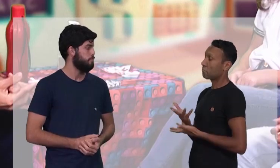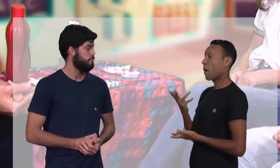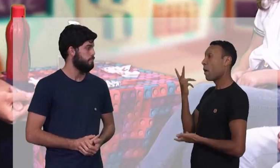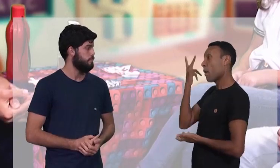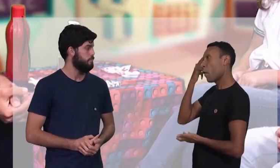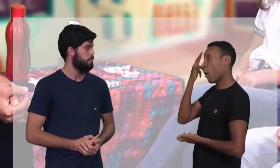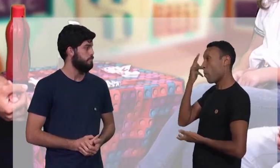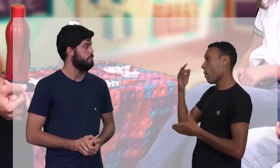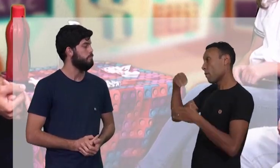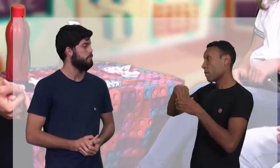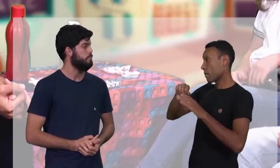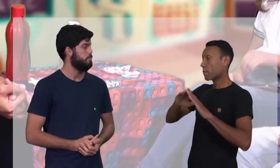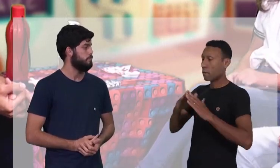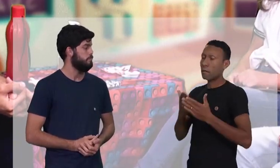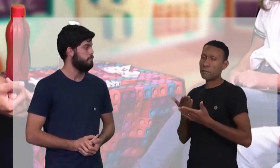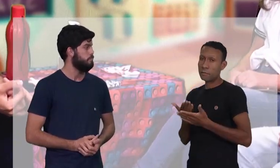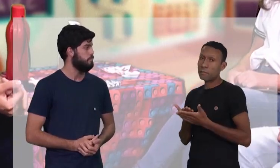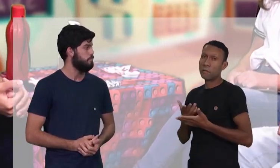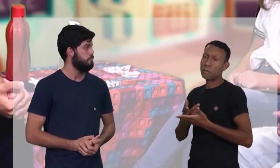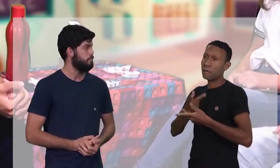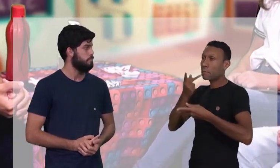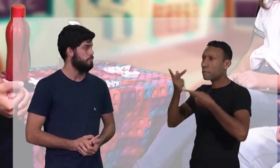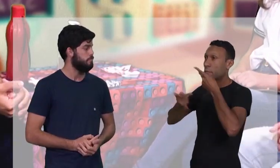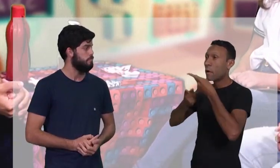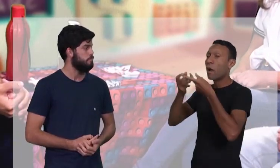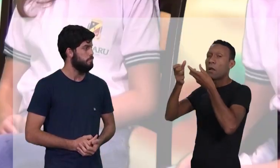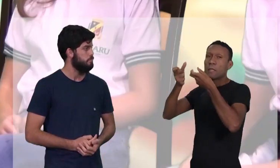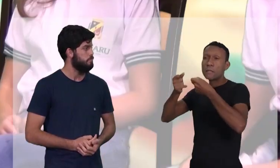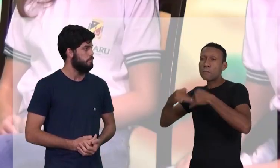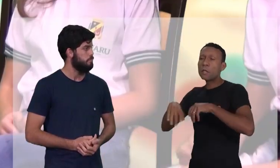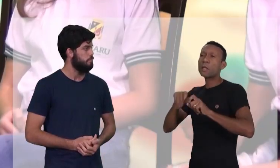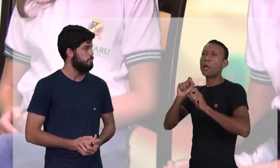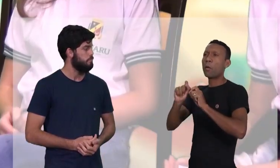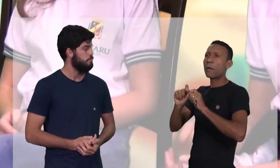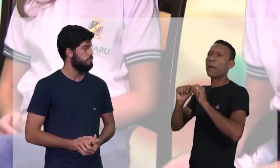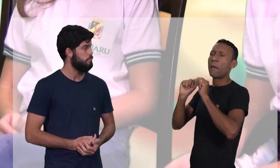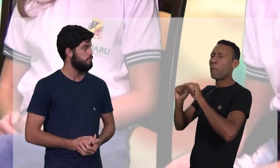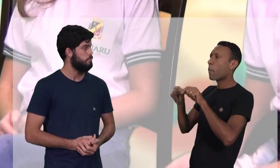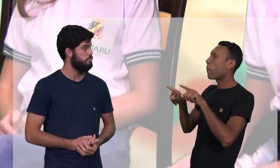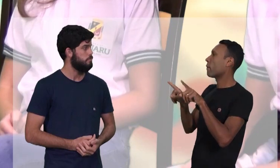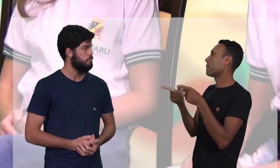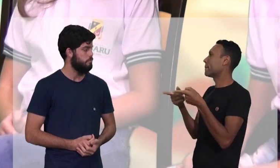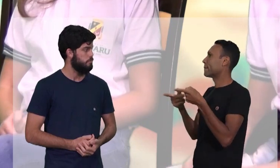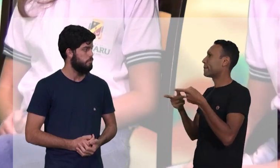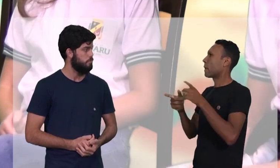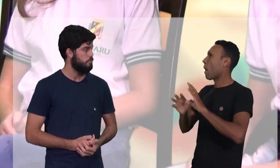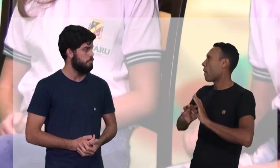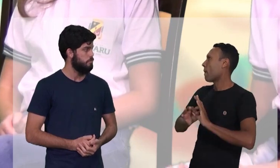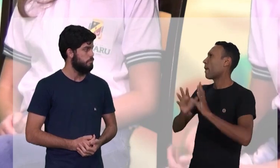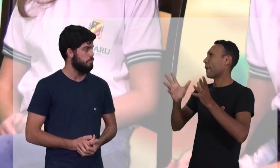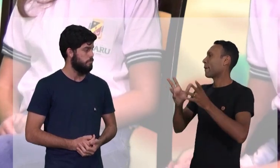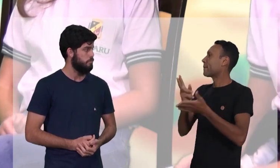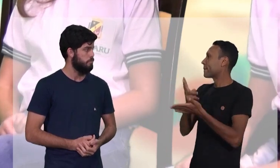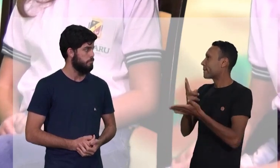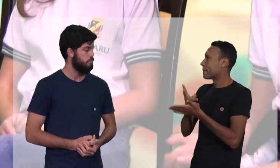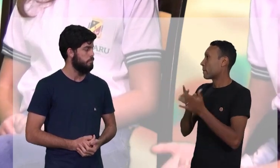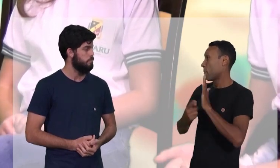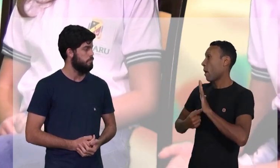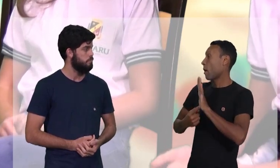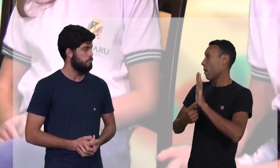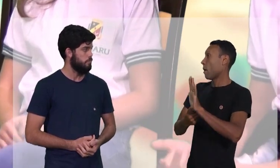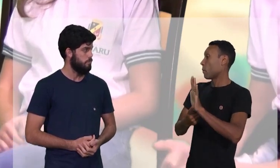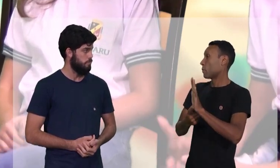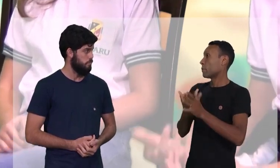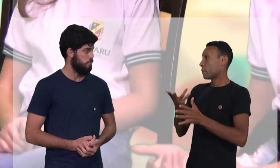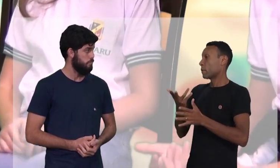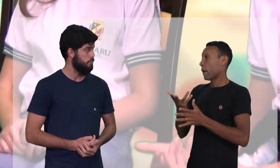Geralmente, na escola, ela sempre fala que a gente pode fazer o que a gente quiser, ela sempre mostra pra gente o